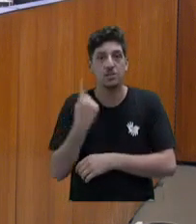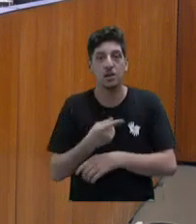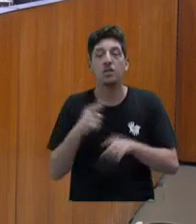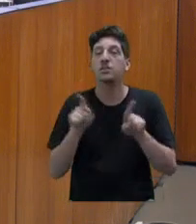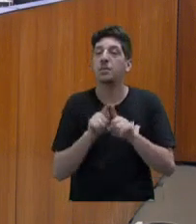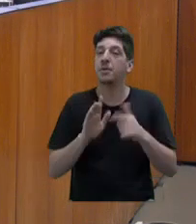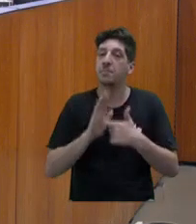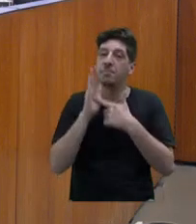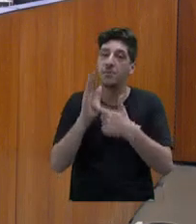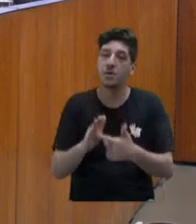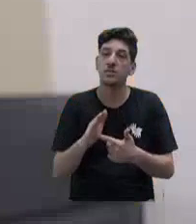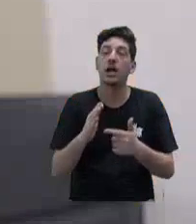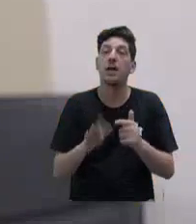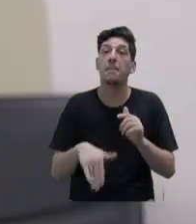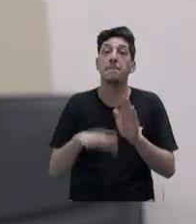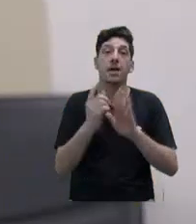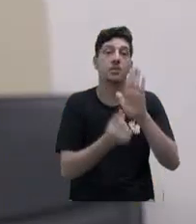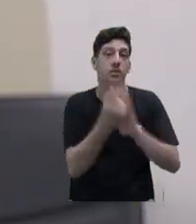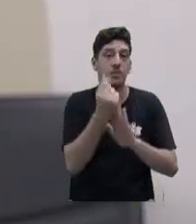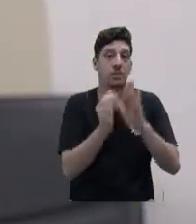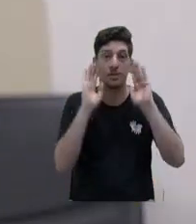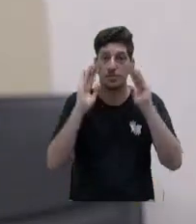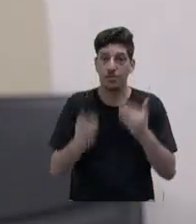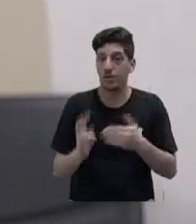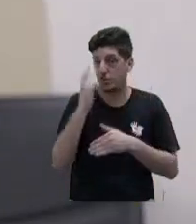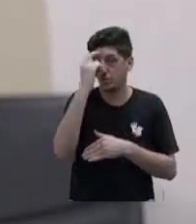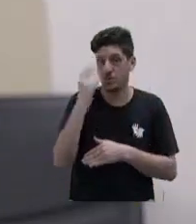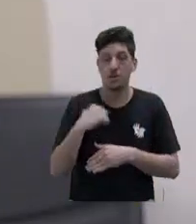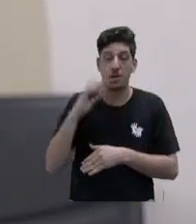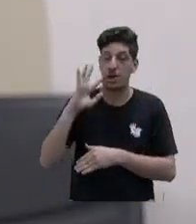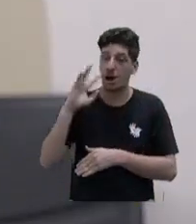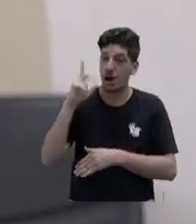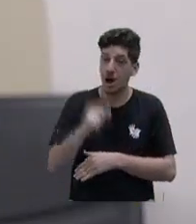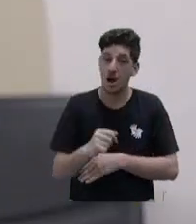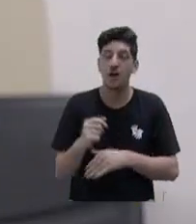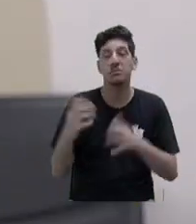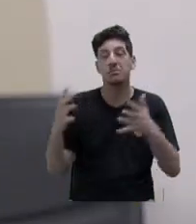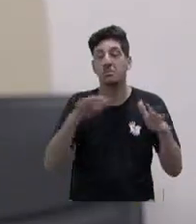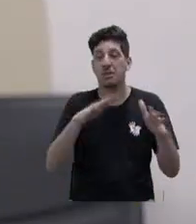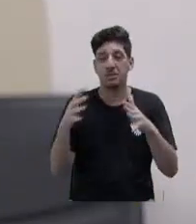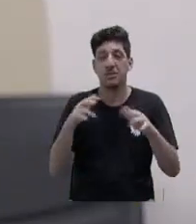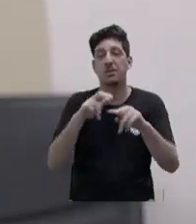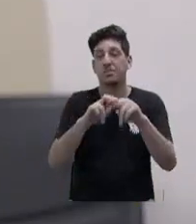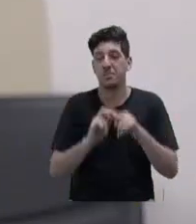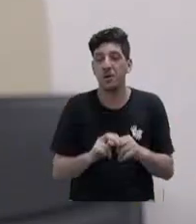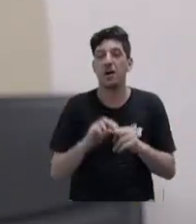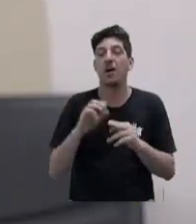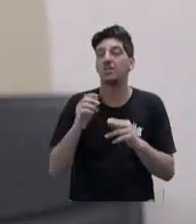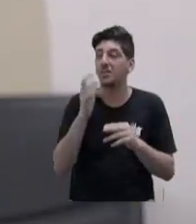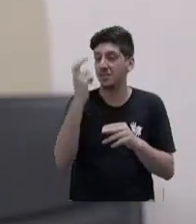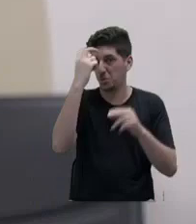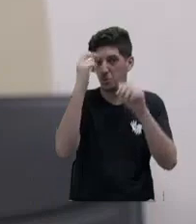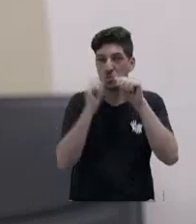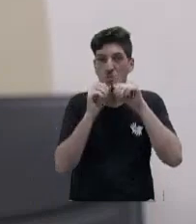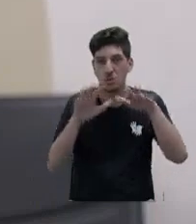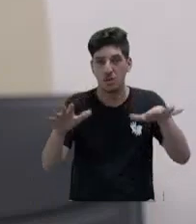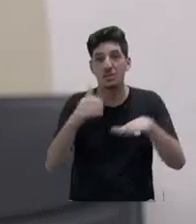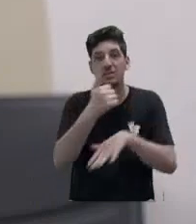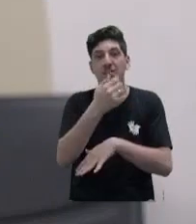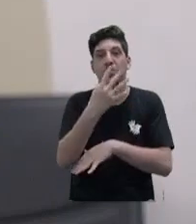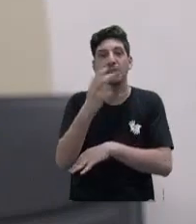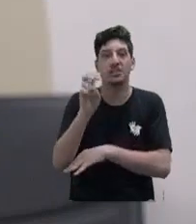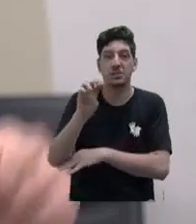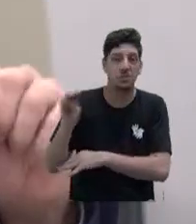uma projeção de mais orçamentos para a cultura. Eu acredito que, a partir do Decentra Cultura, esses 145 milhões, 56 milhões